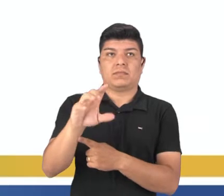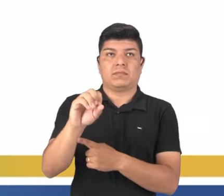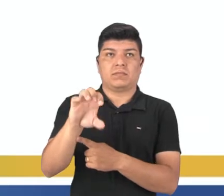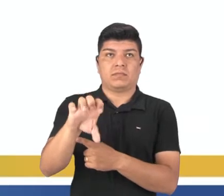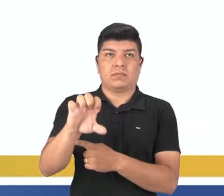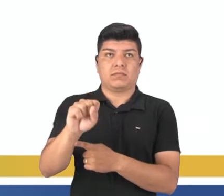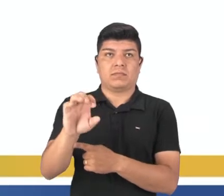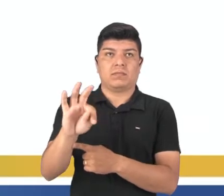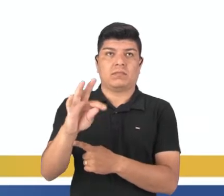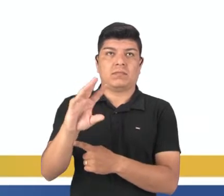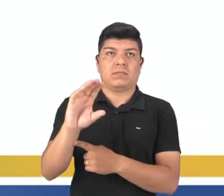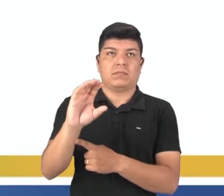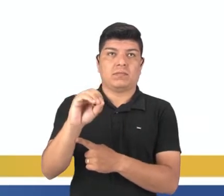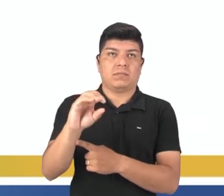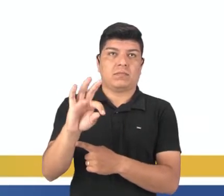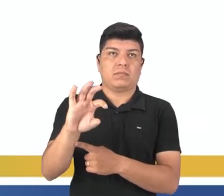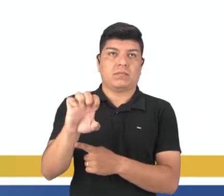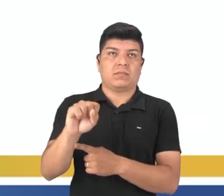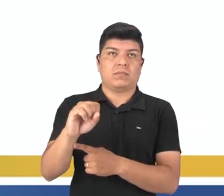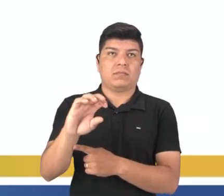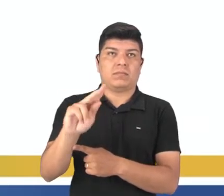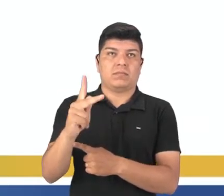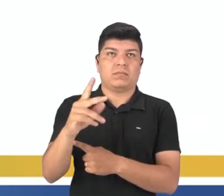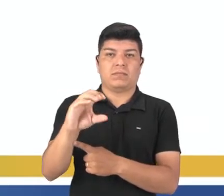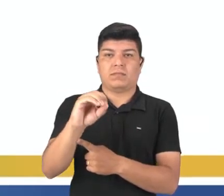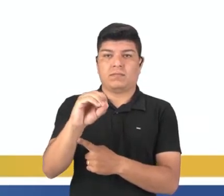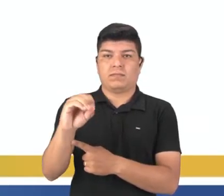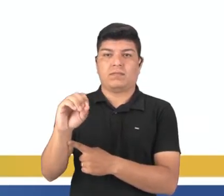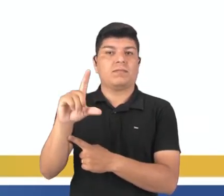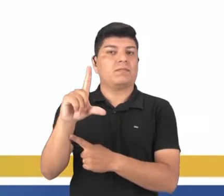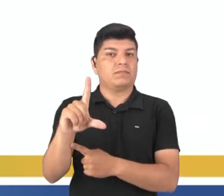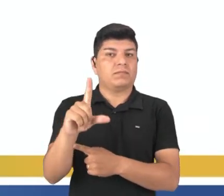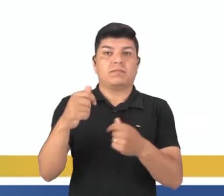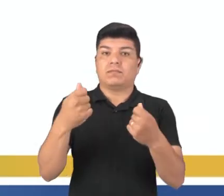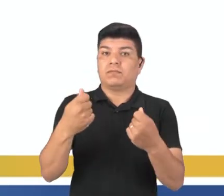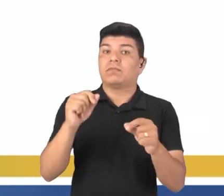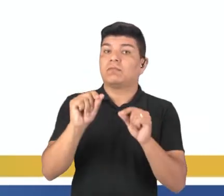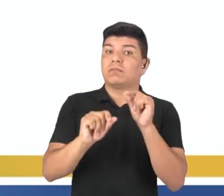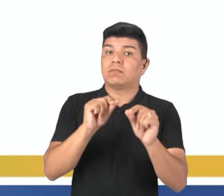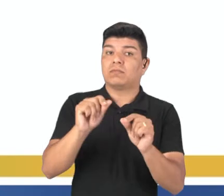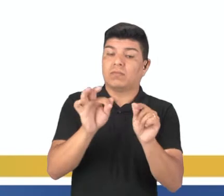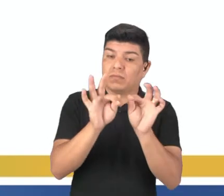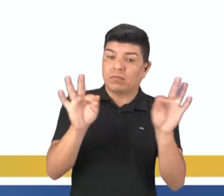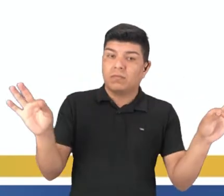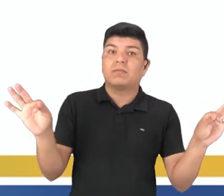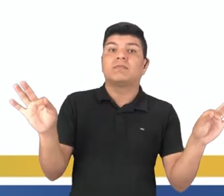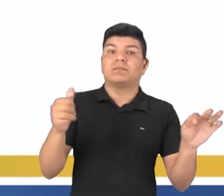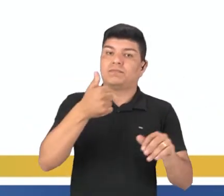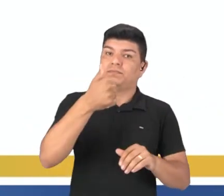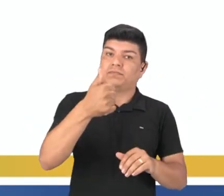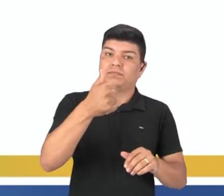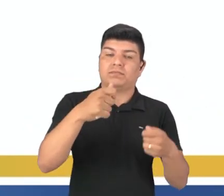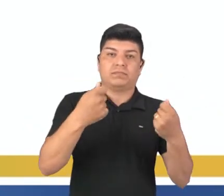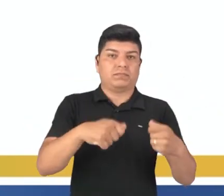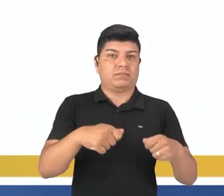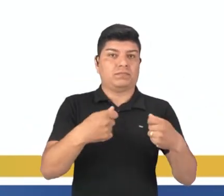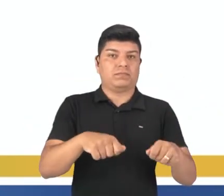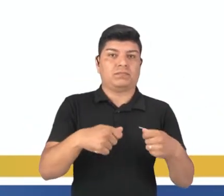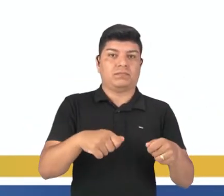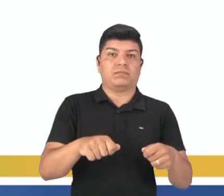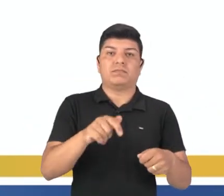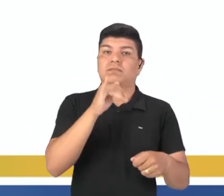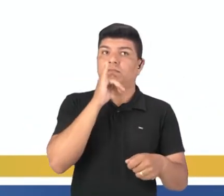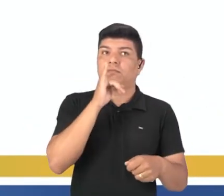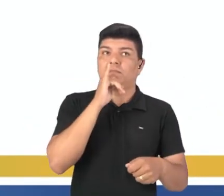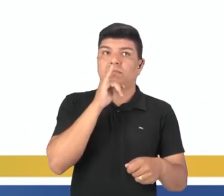Ghosts Call lembra que nas frases positivas longas nós precisamos alterar o nosso verbo é por isso que o verbo que